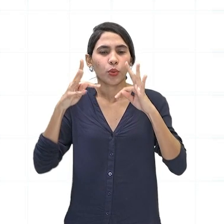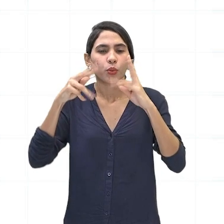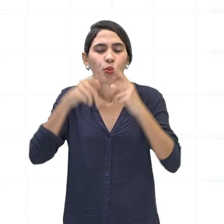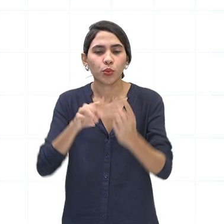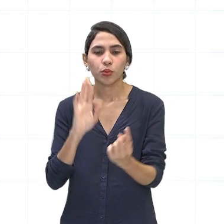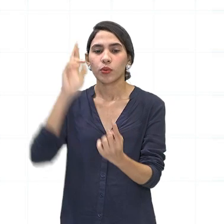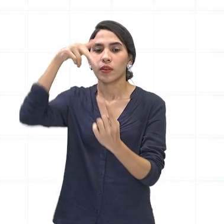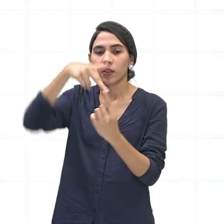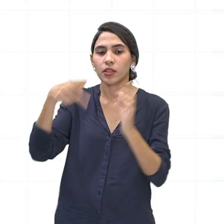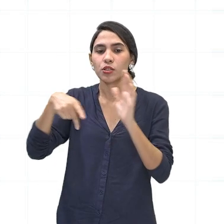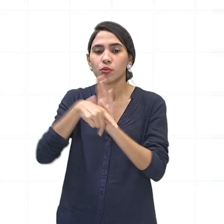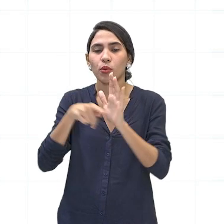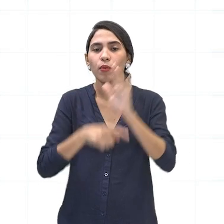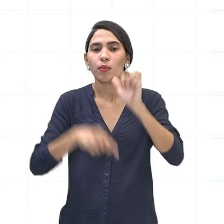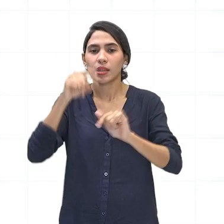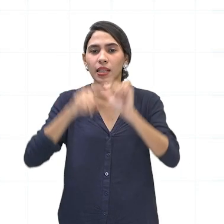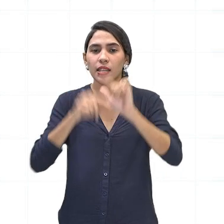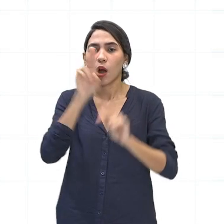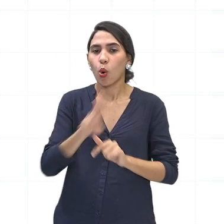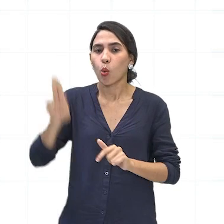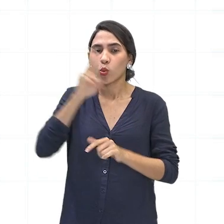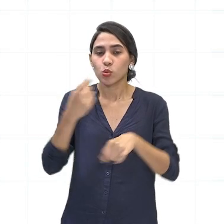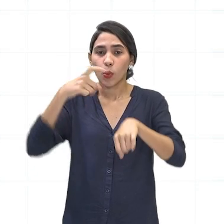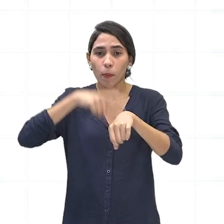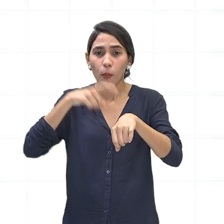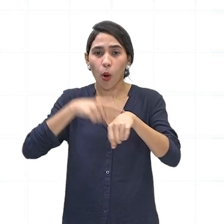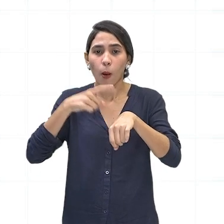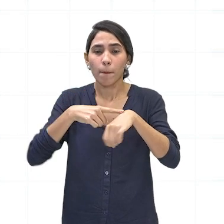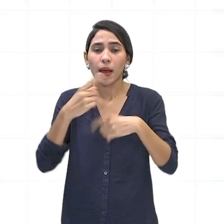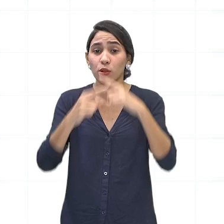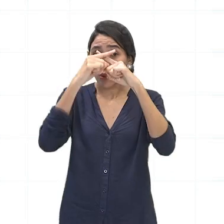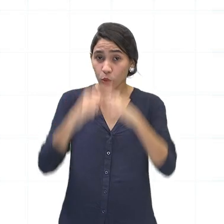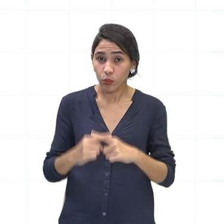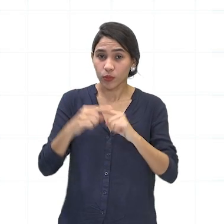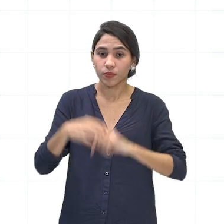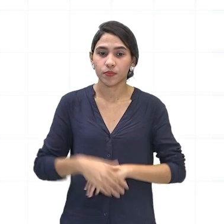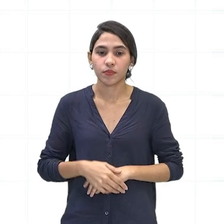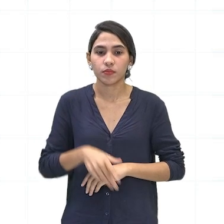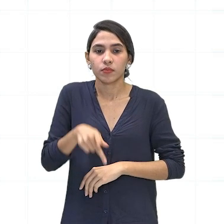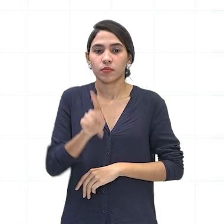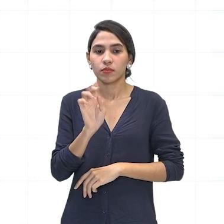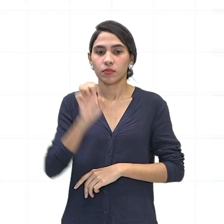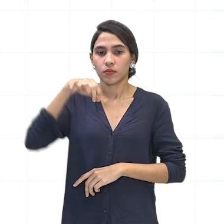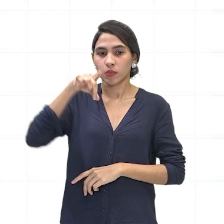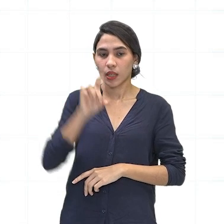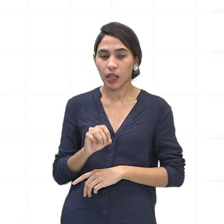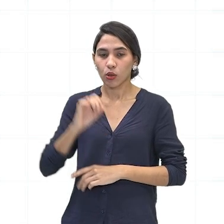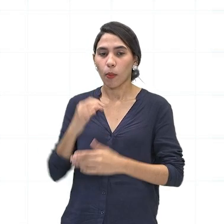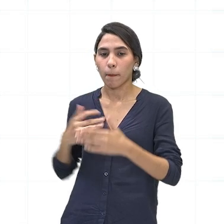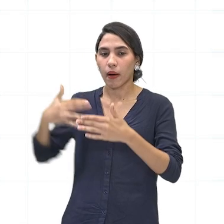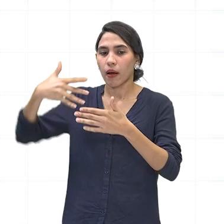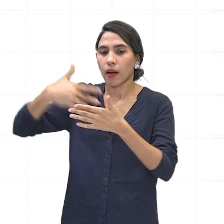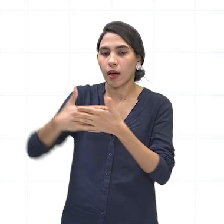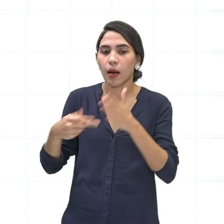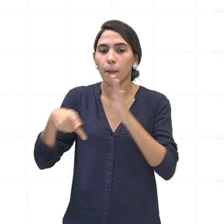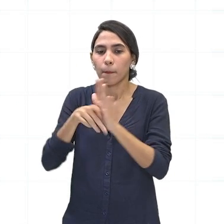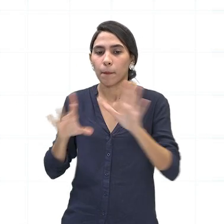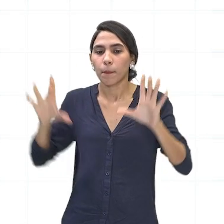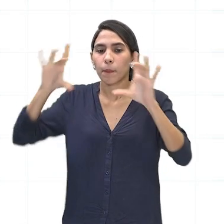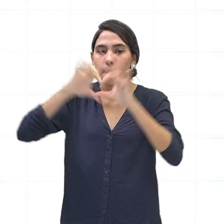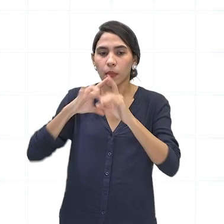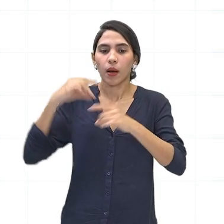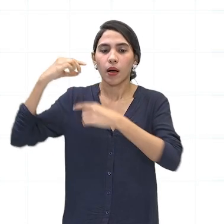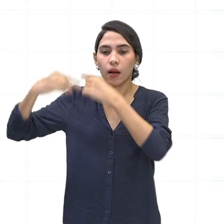ao implemento que eles utilizam para a luta, tá? O Kendo, ele descende diretamente de uma outra